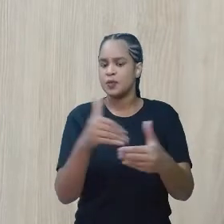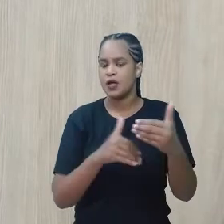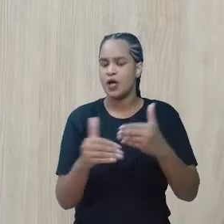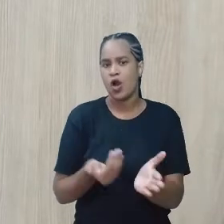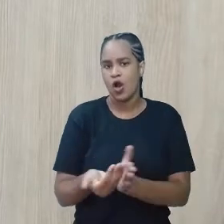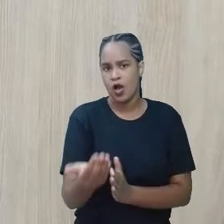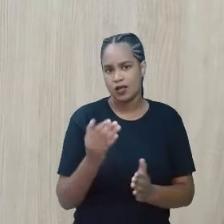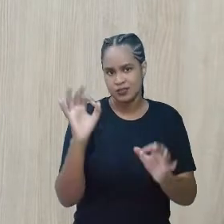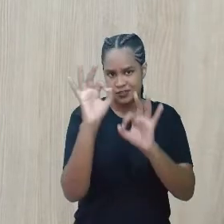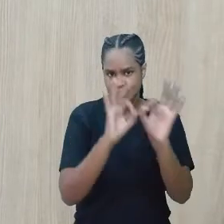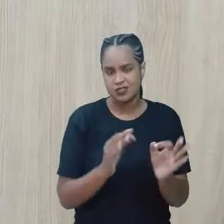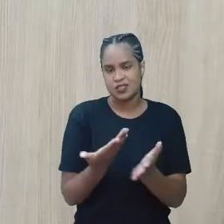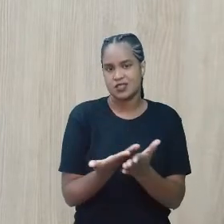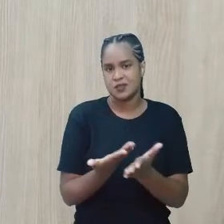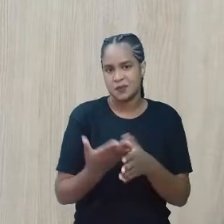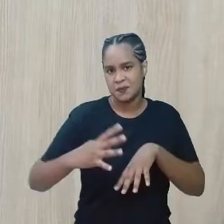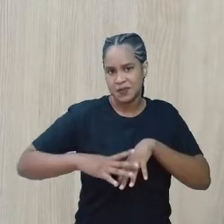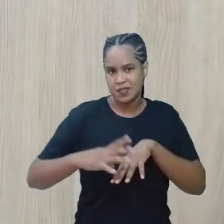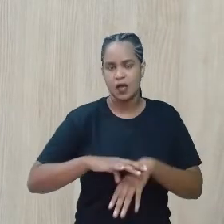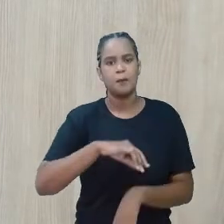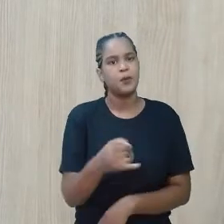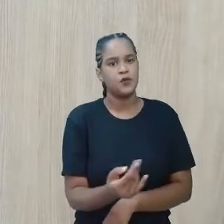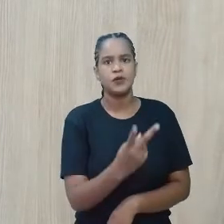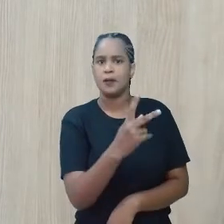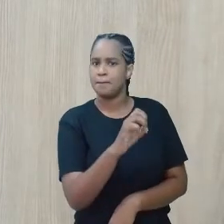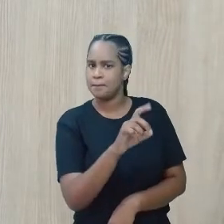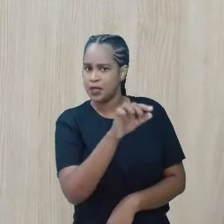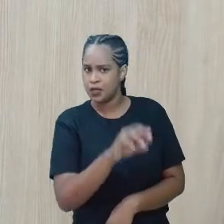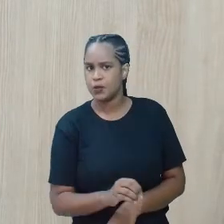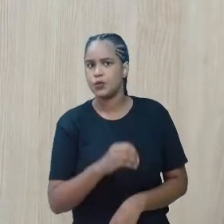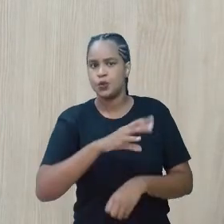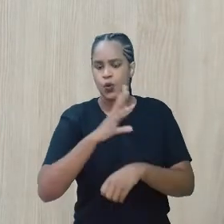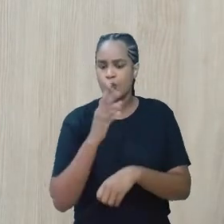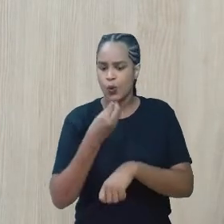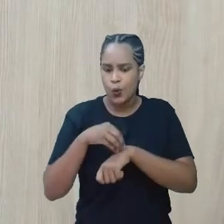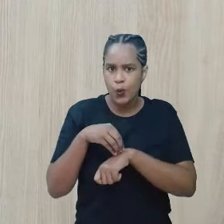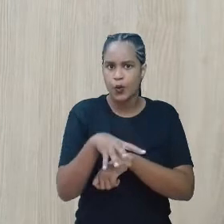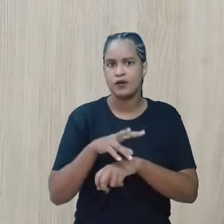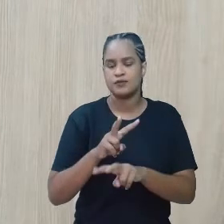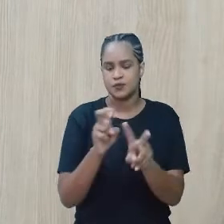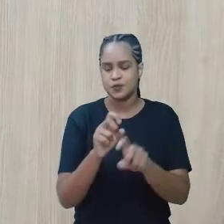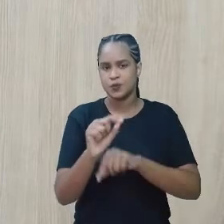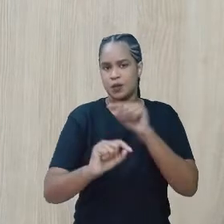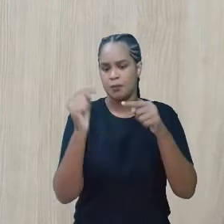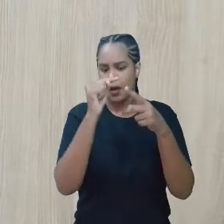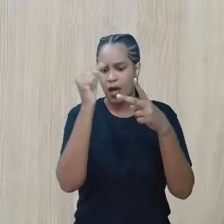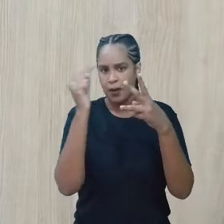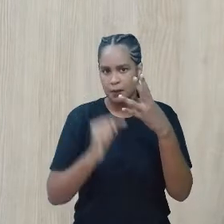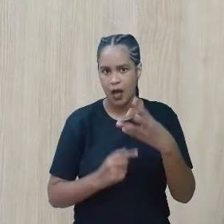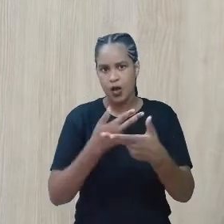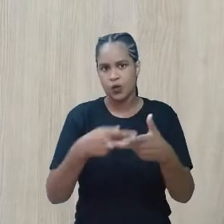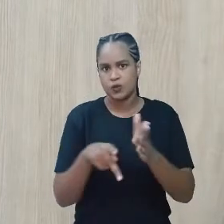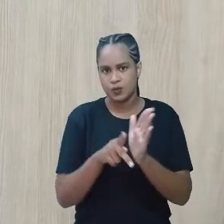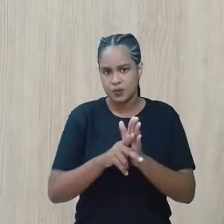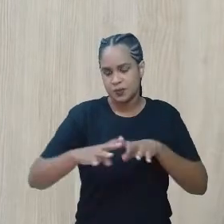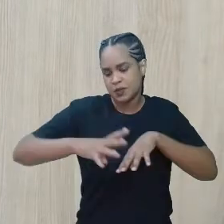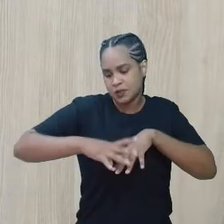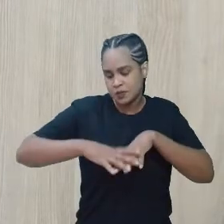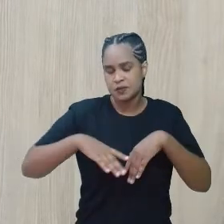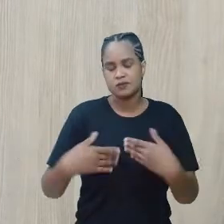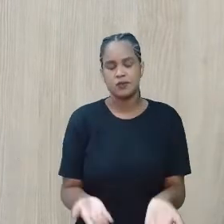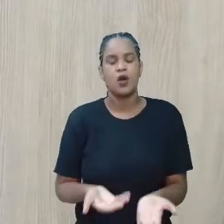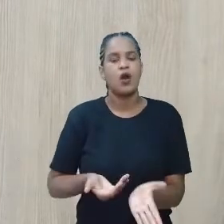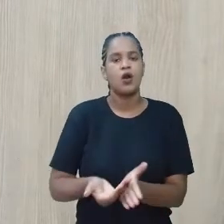aula de matemática. Vamos aproveitar aí o professor Pedro trazendo conhecimento sobre essas definições iniciais. No comecinho a gente vai